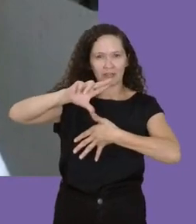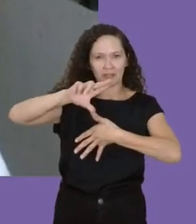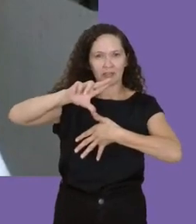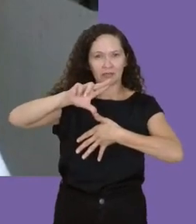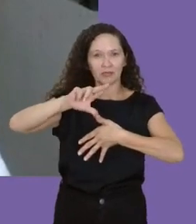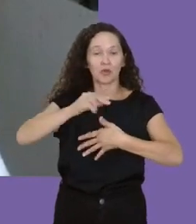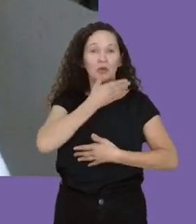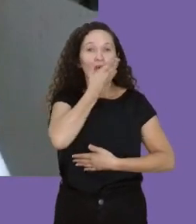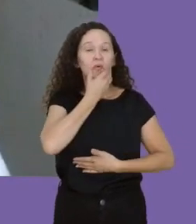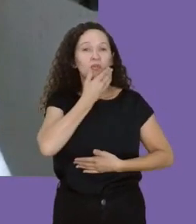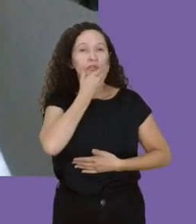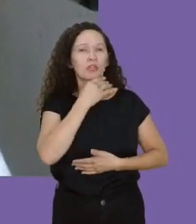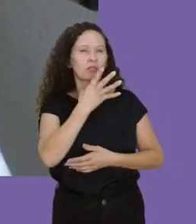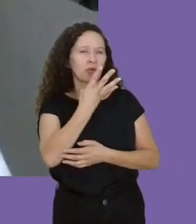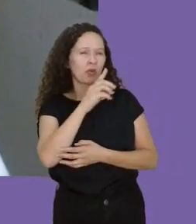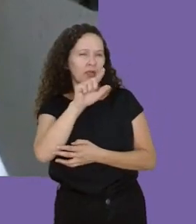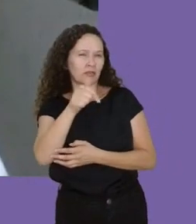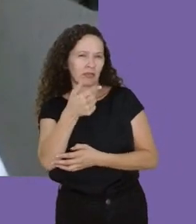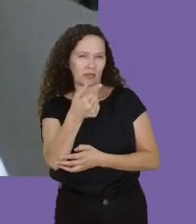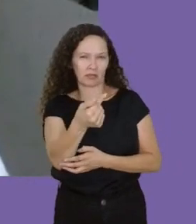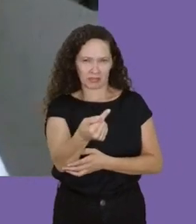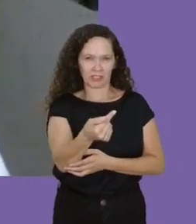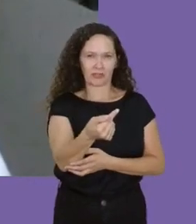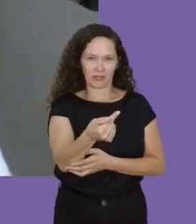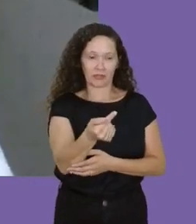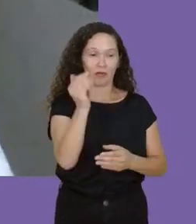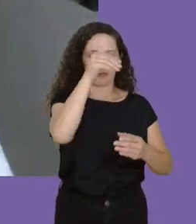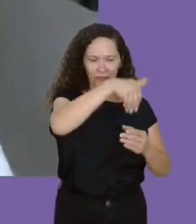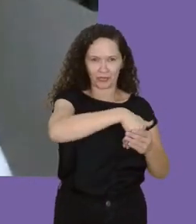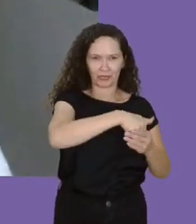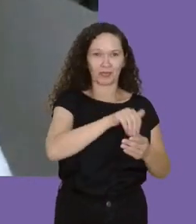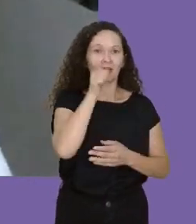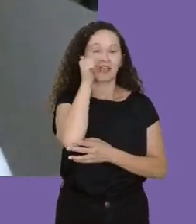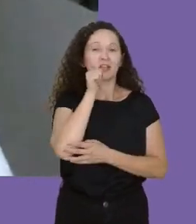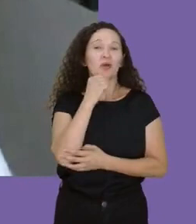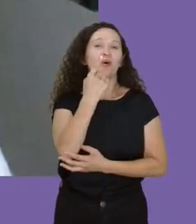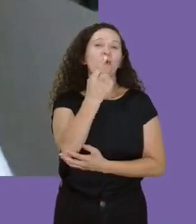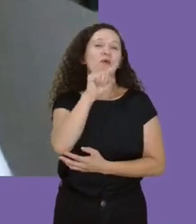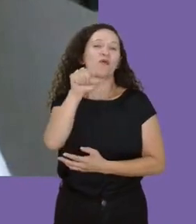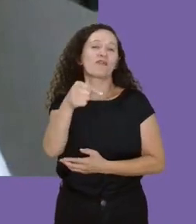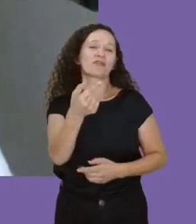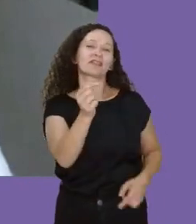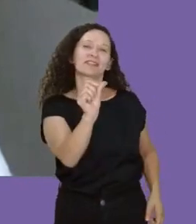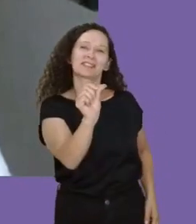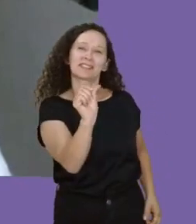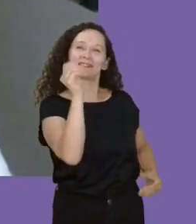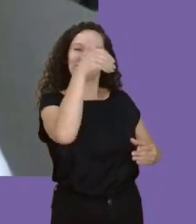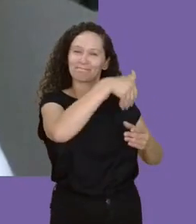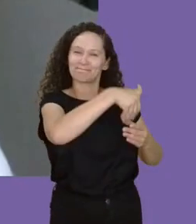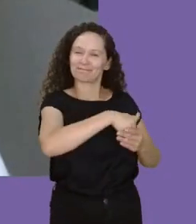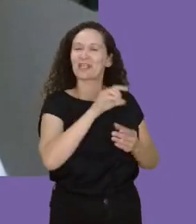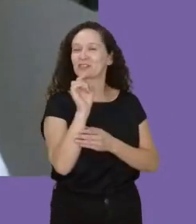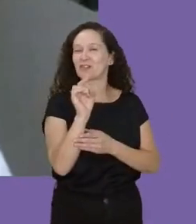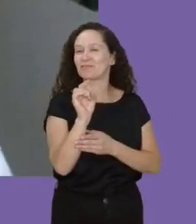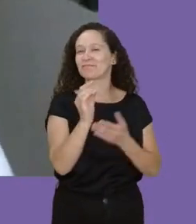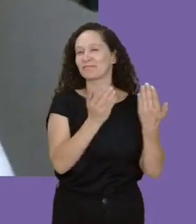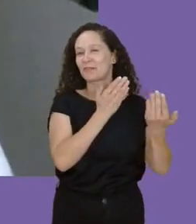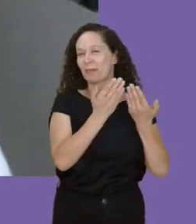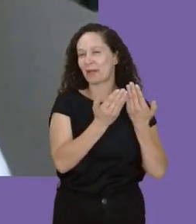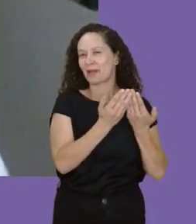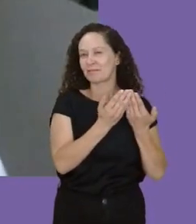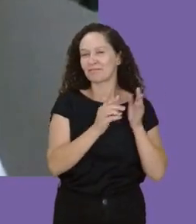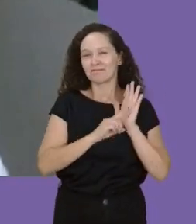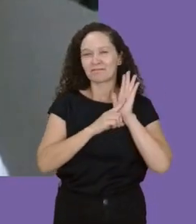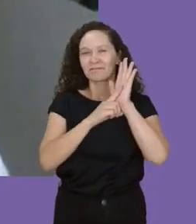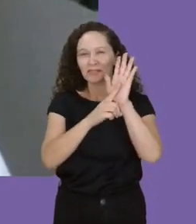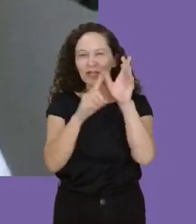os homens têm cerca de 4,7 mandatos, as mulheres têm 1,6 mandatos em média. Isso mostra o